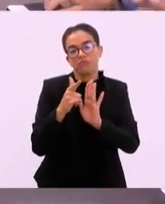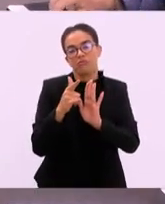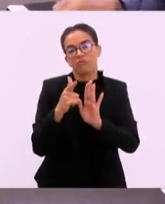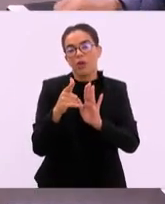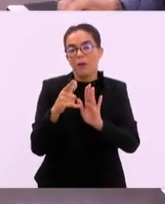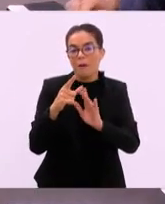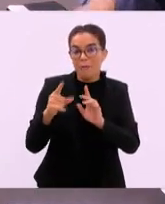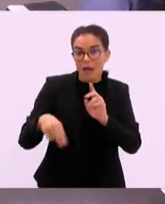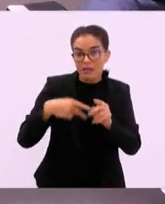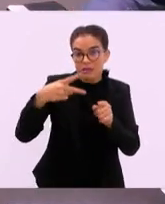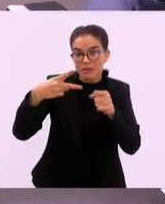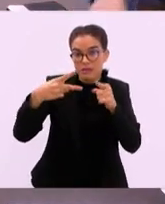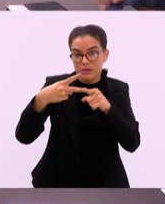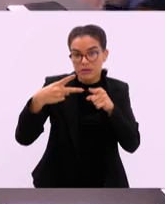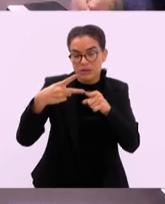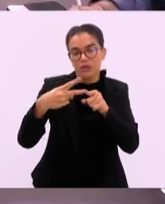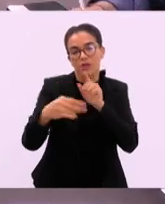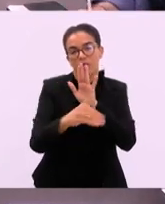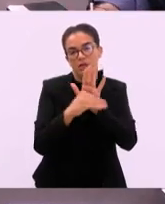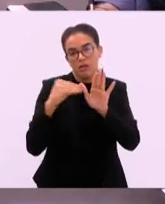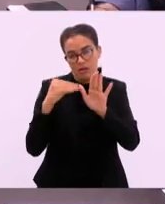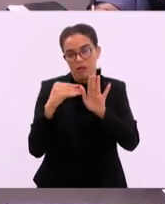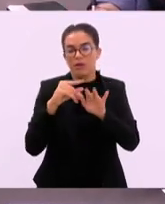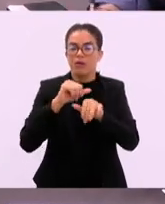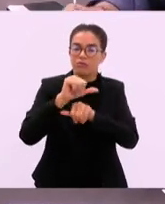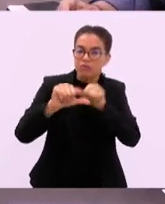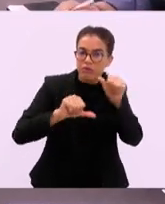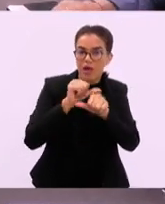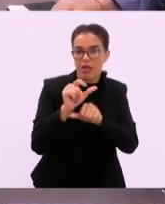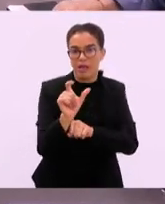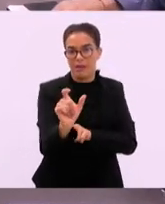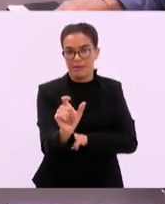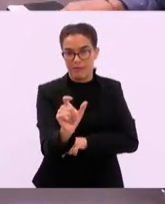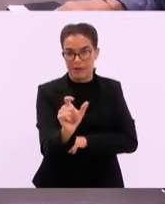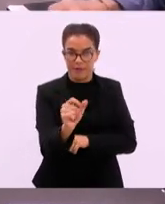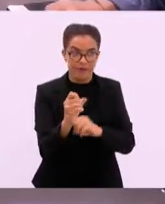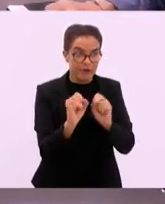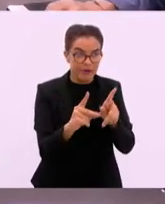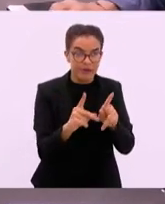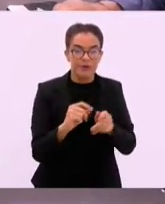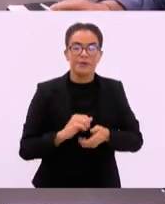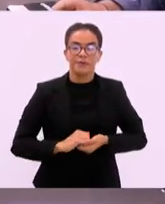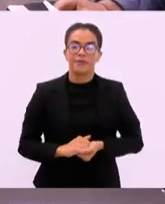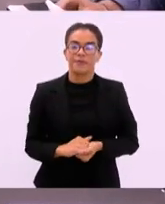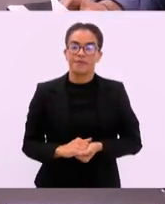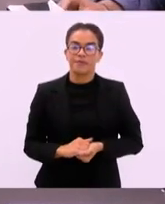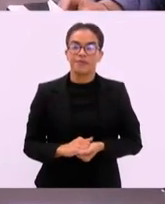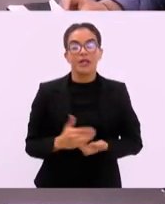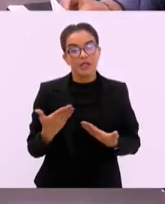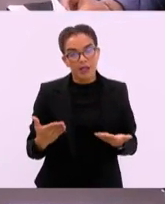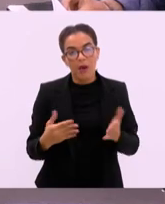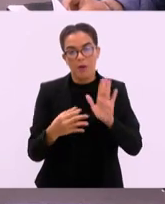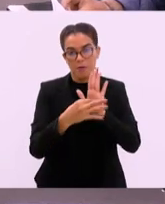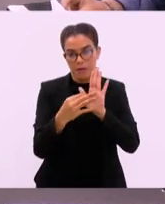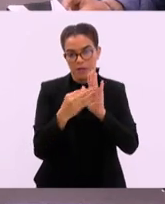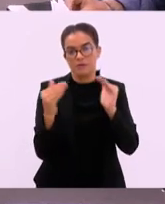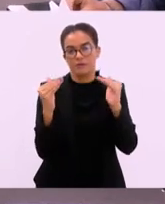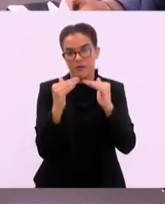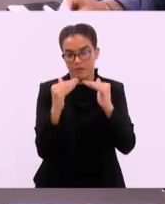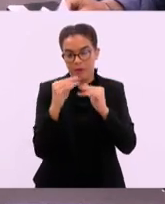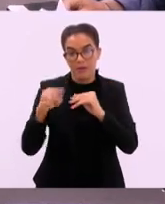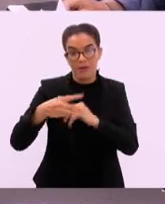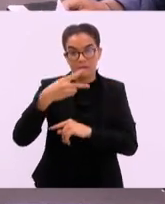com submenda. Com submenda. E então, aí faz a alteração do deputado Luiz Paulo. Então, o parecer é favorável